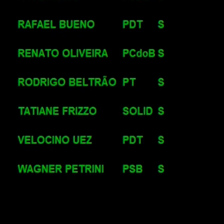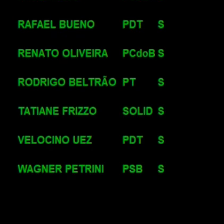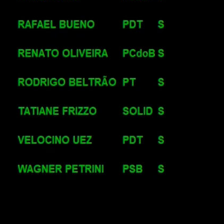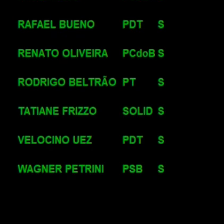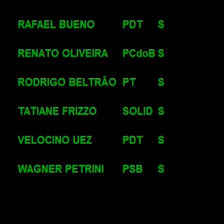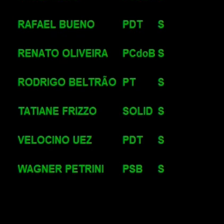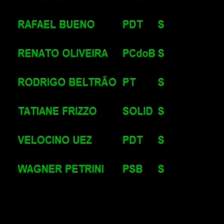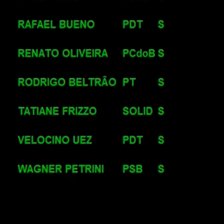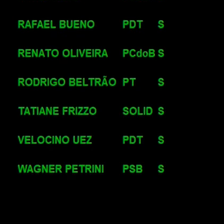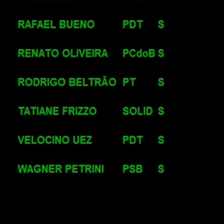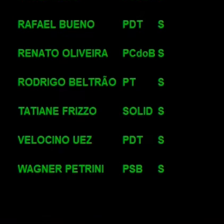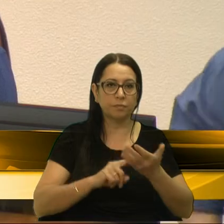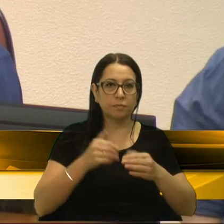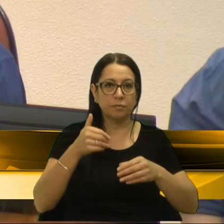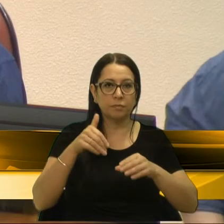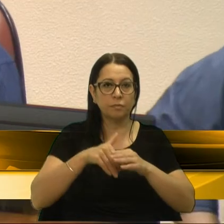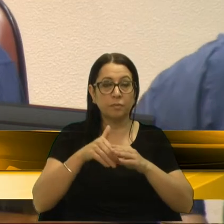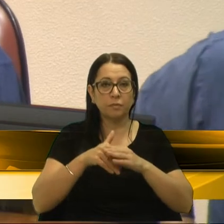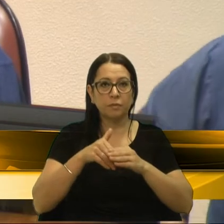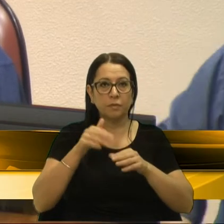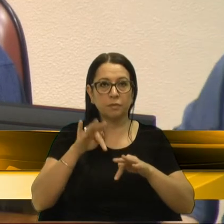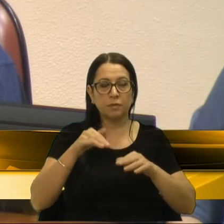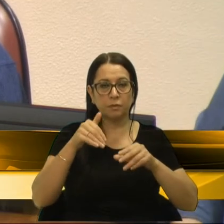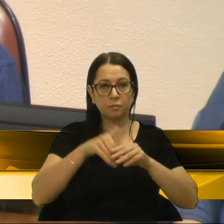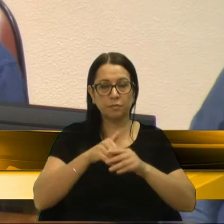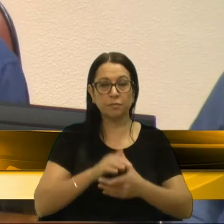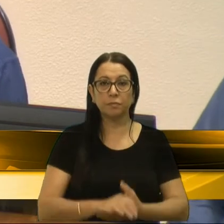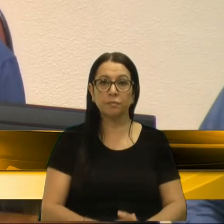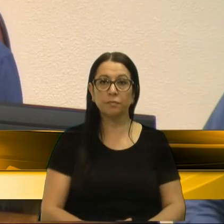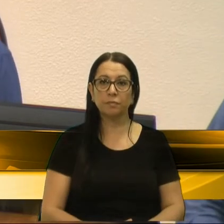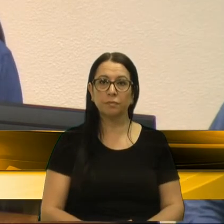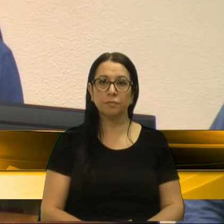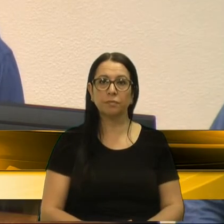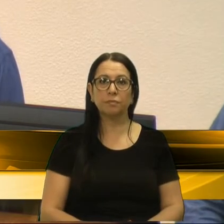Encerrado o registro dos votos, encerrada a votação.